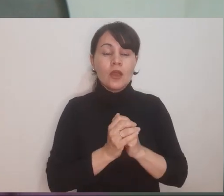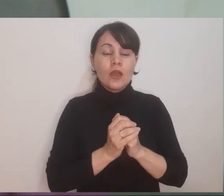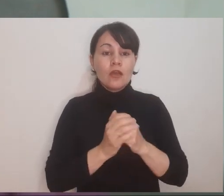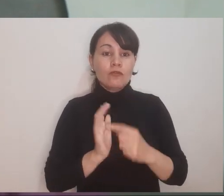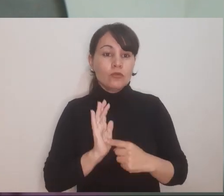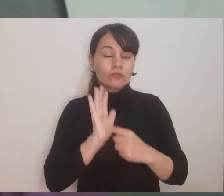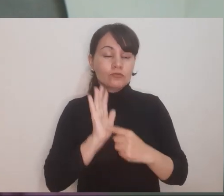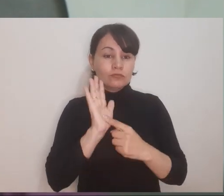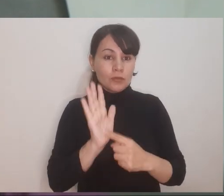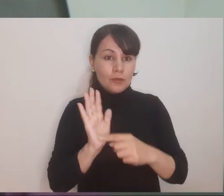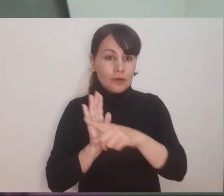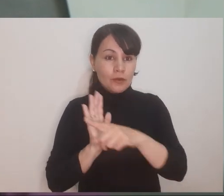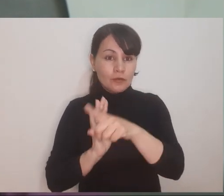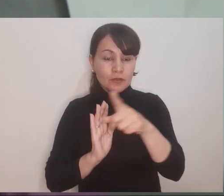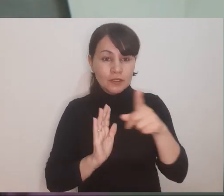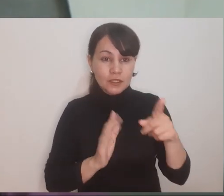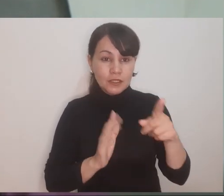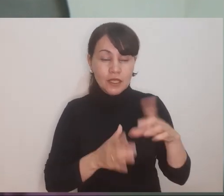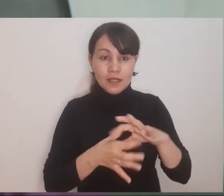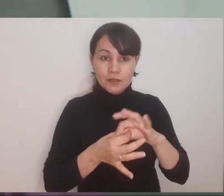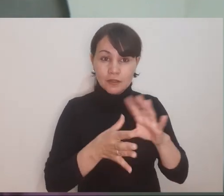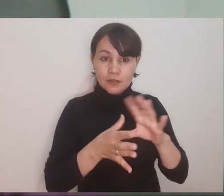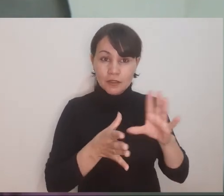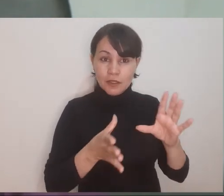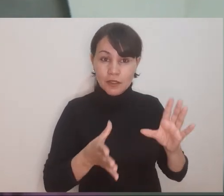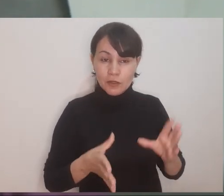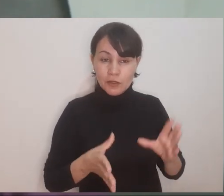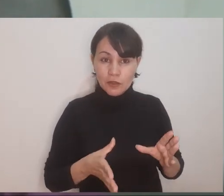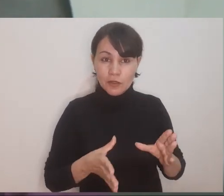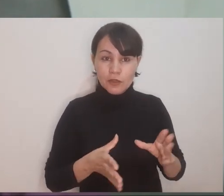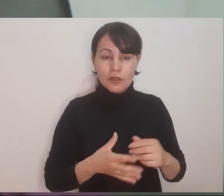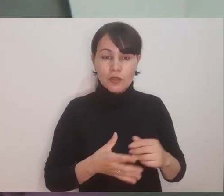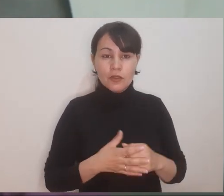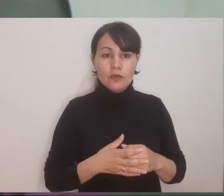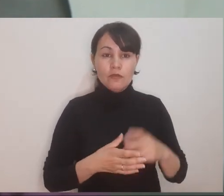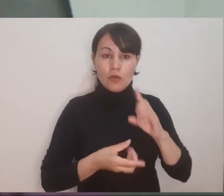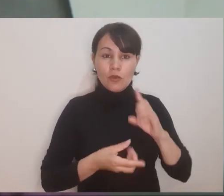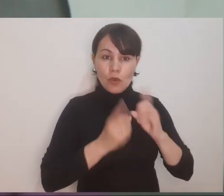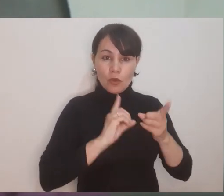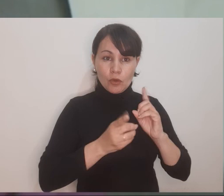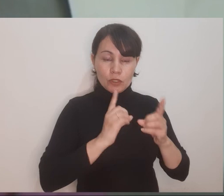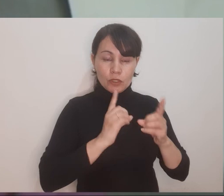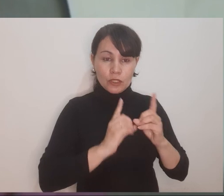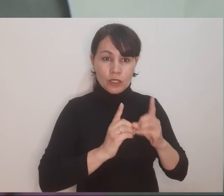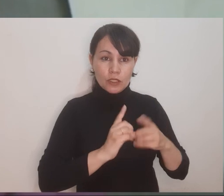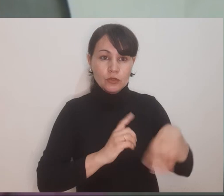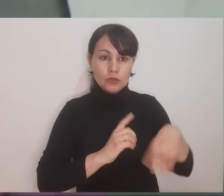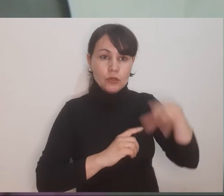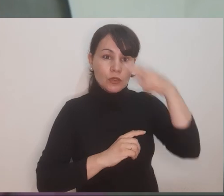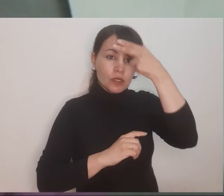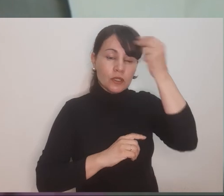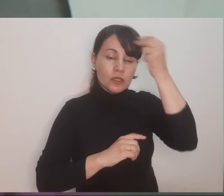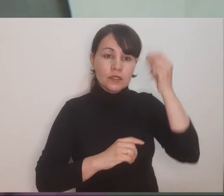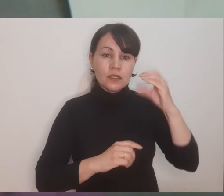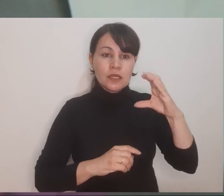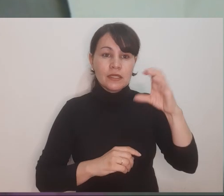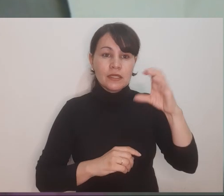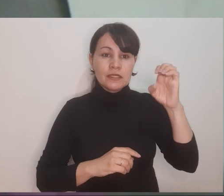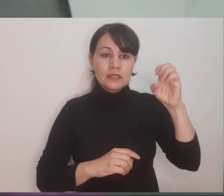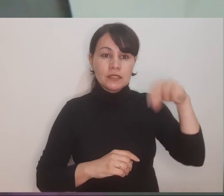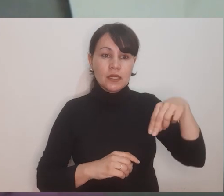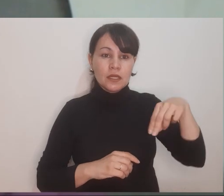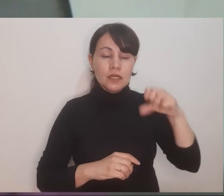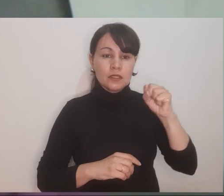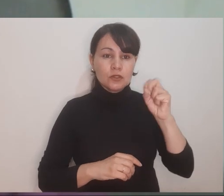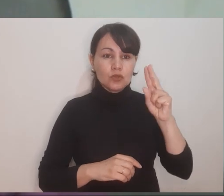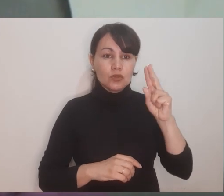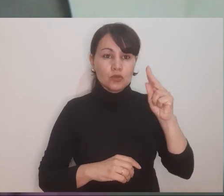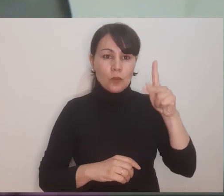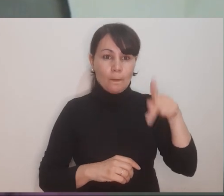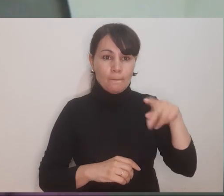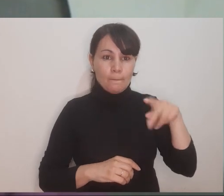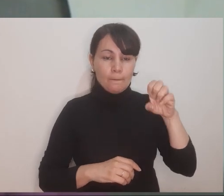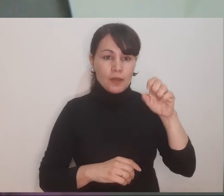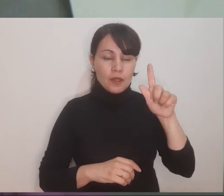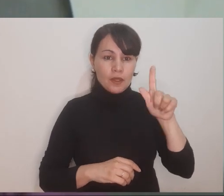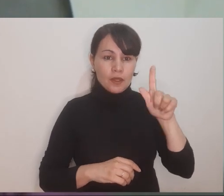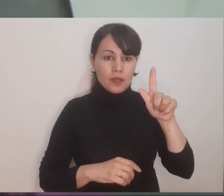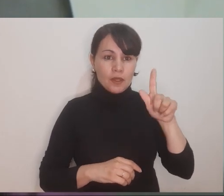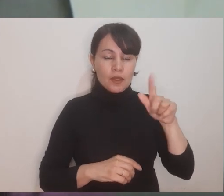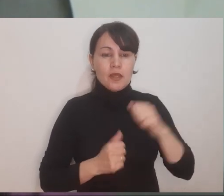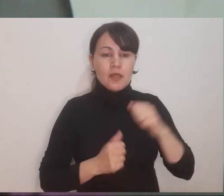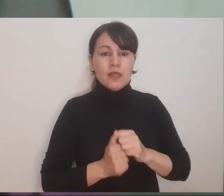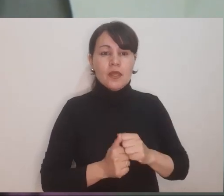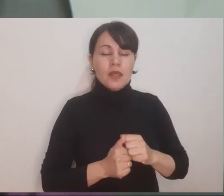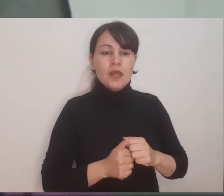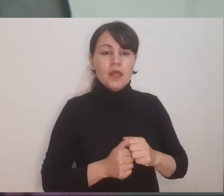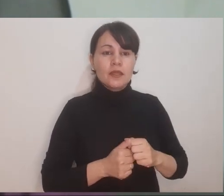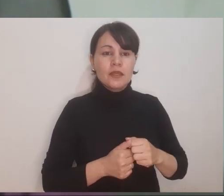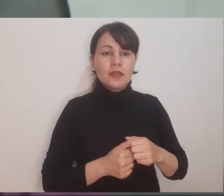à disposição, né, com o coordenador da Sensupeg, meu endereço de e-mail, caso seja necessário que alguém queira entrar